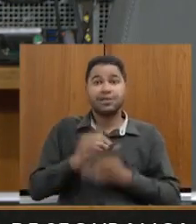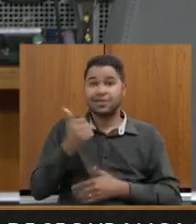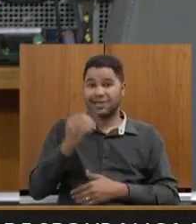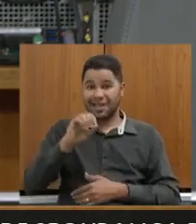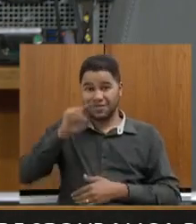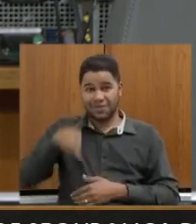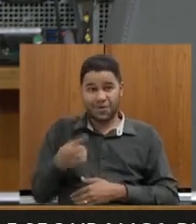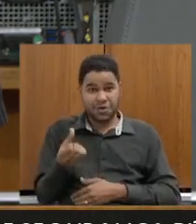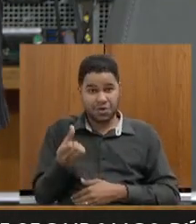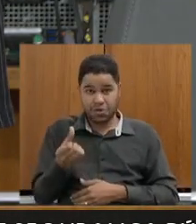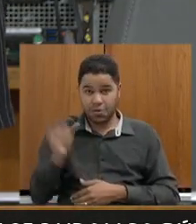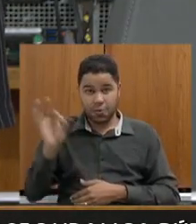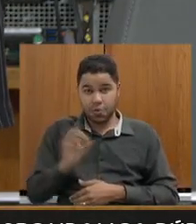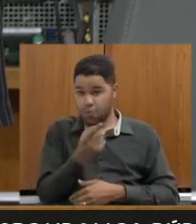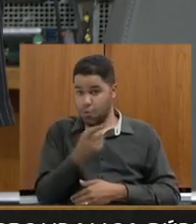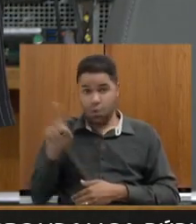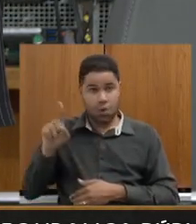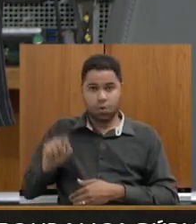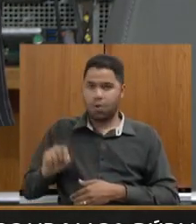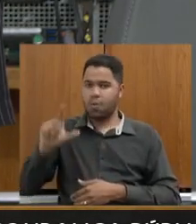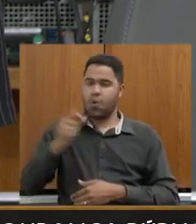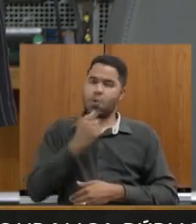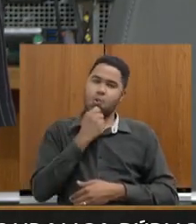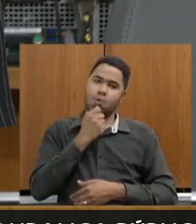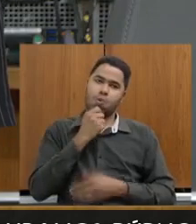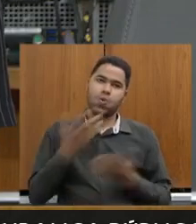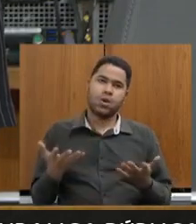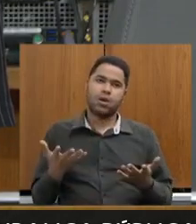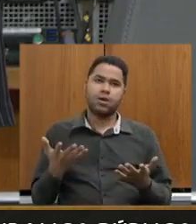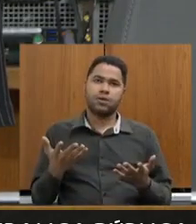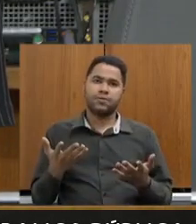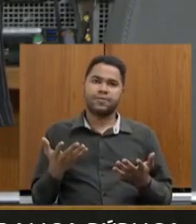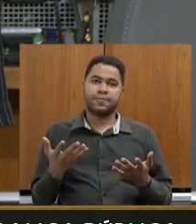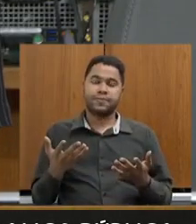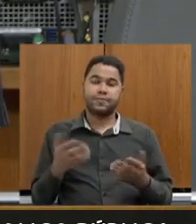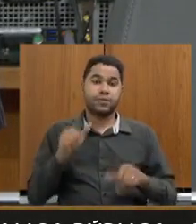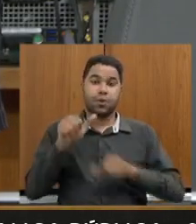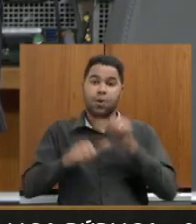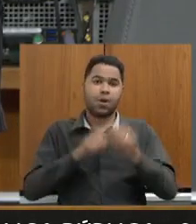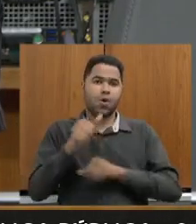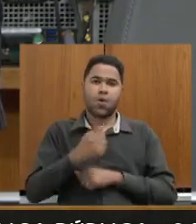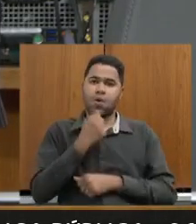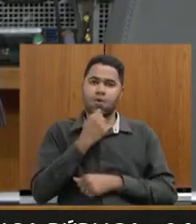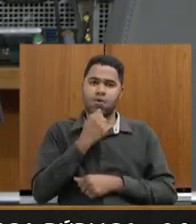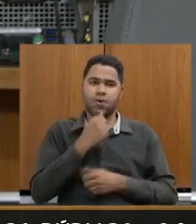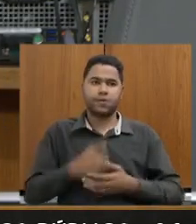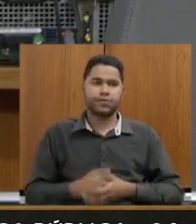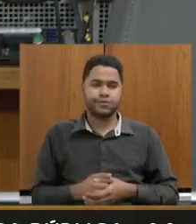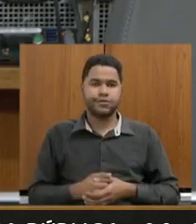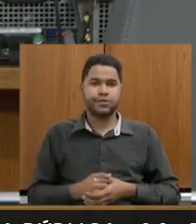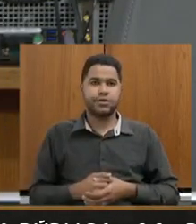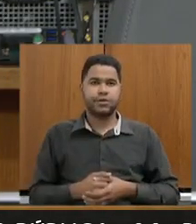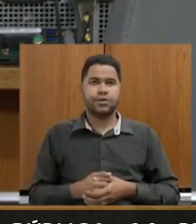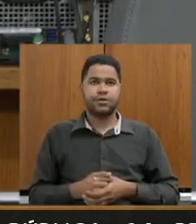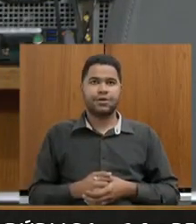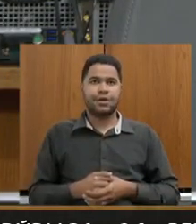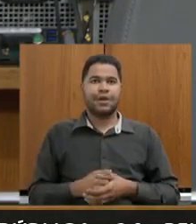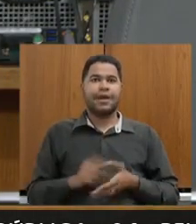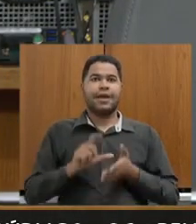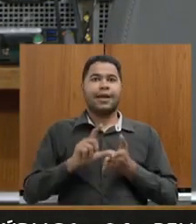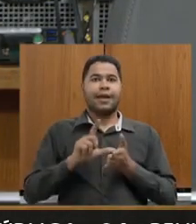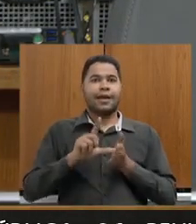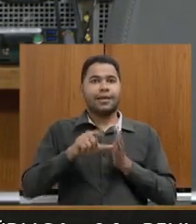10,6 por cento do último aumento não estão nele elas não foram corrigidas eu já tô com a Lady